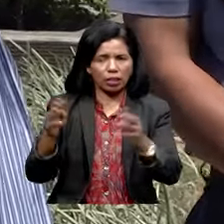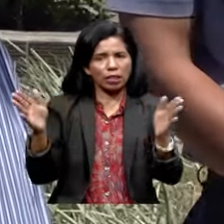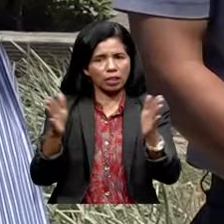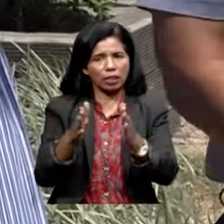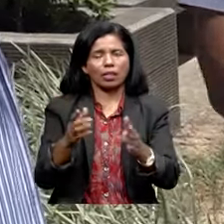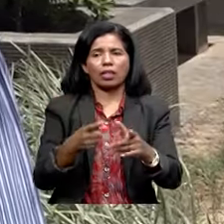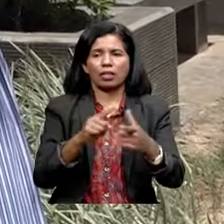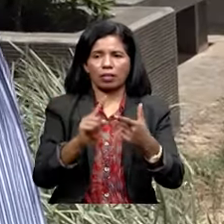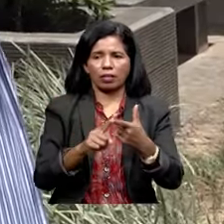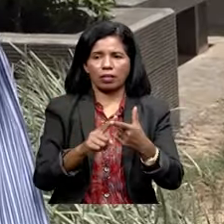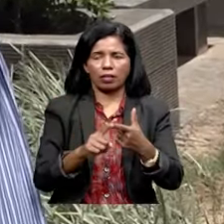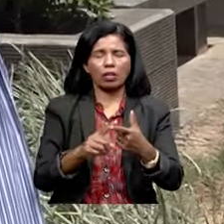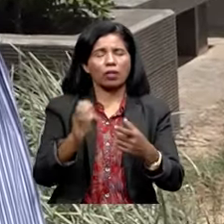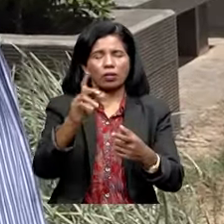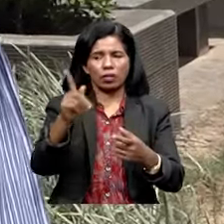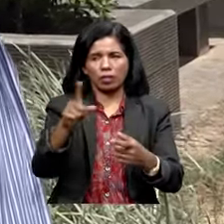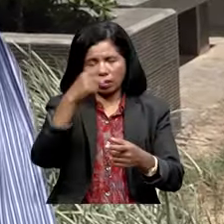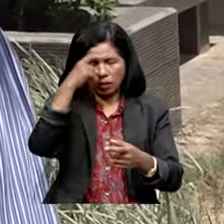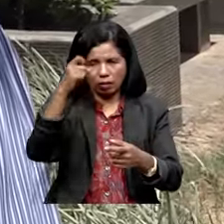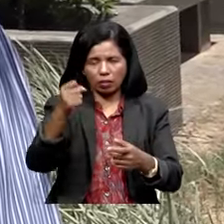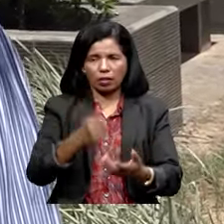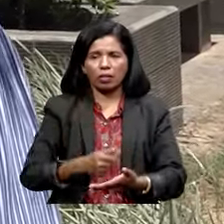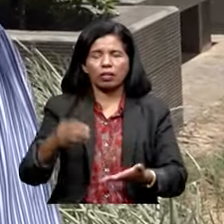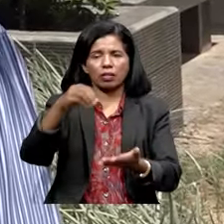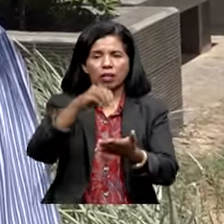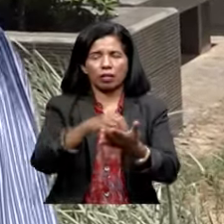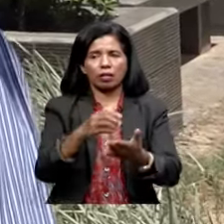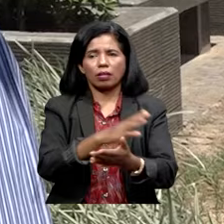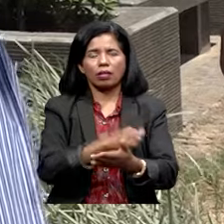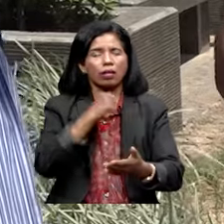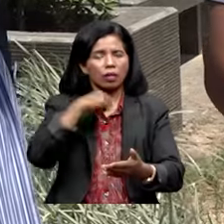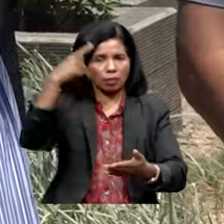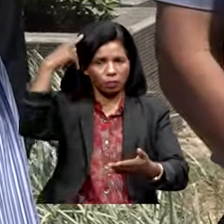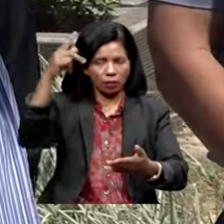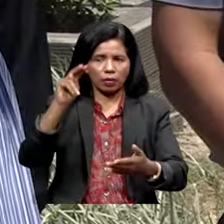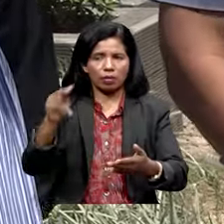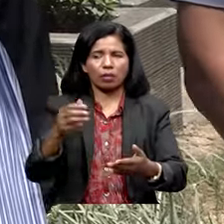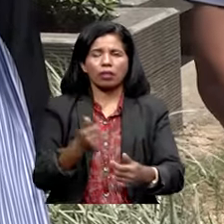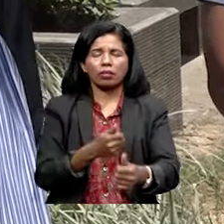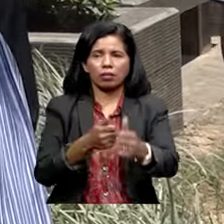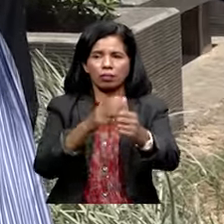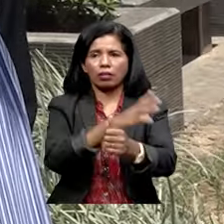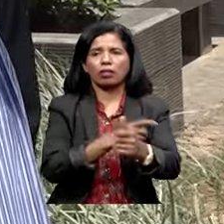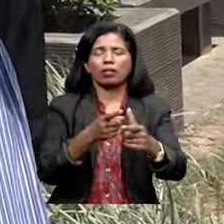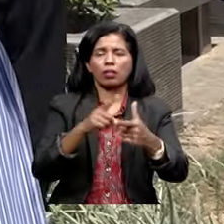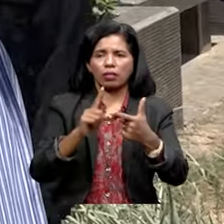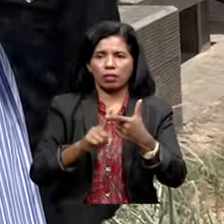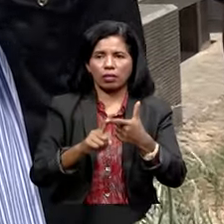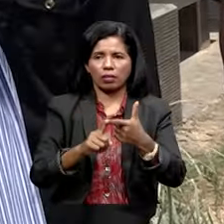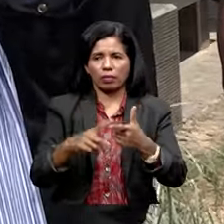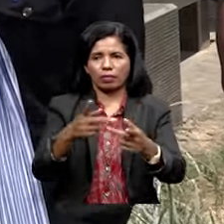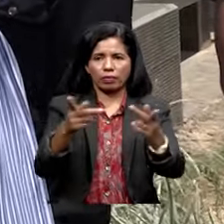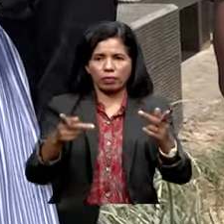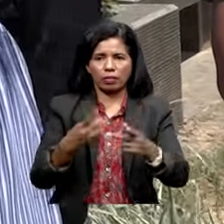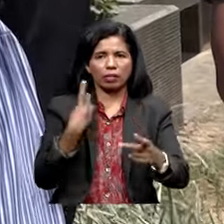é normal, está no protocolo, a tua ajusta a tuir condições ao Papa Nenia, a tua ajusta a tuir condições